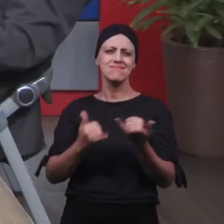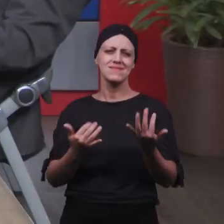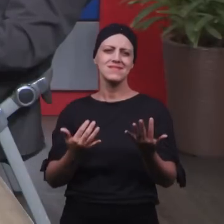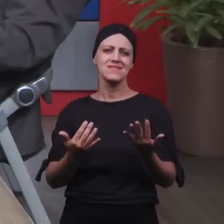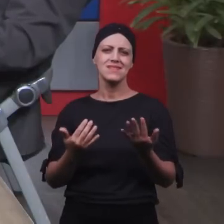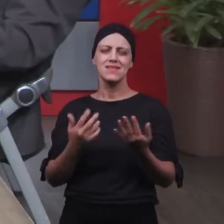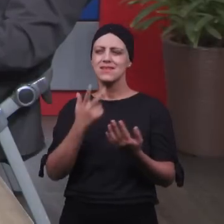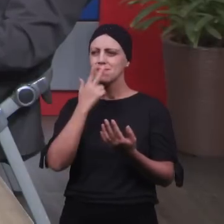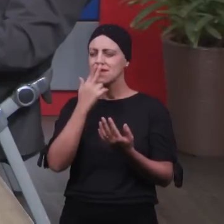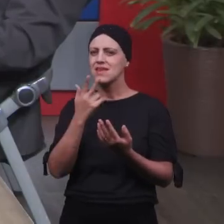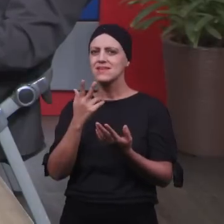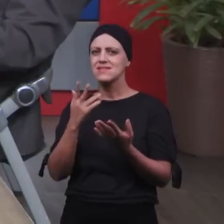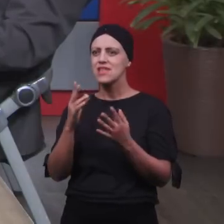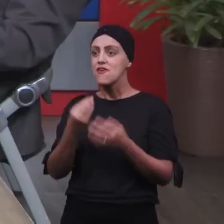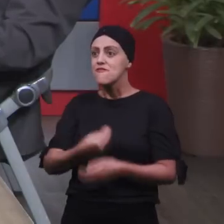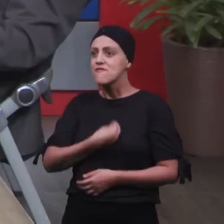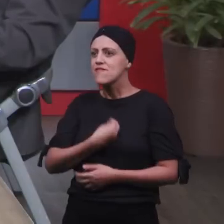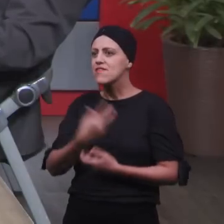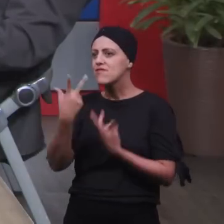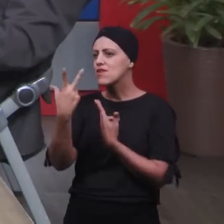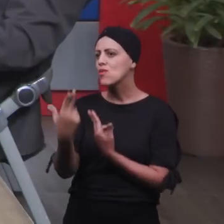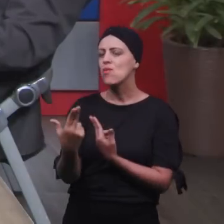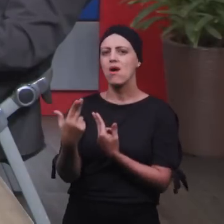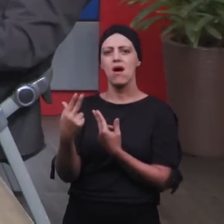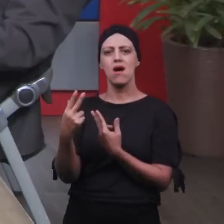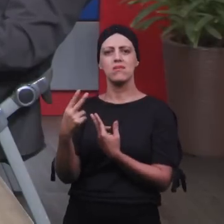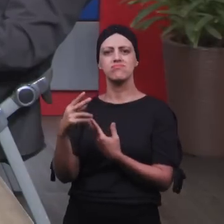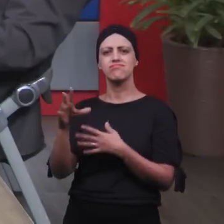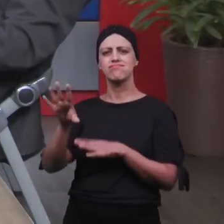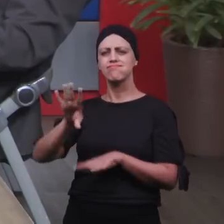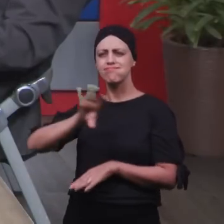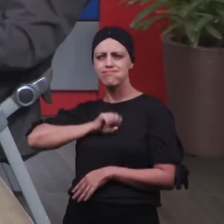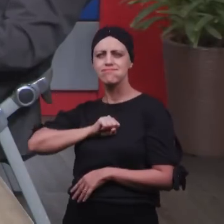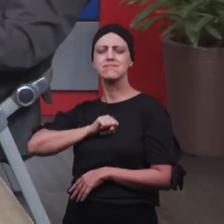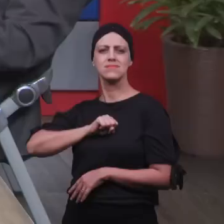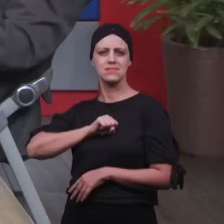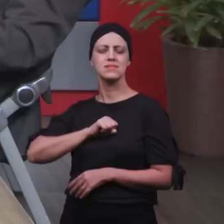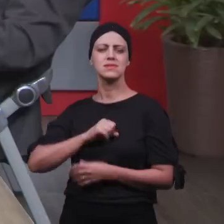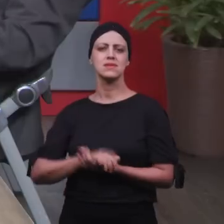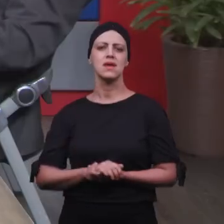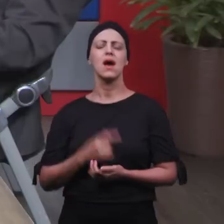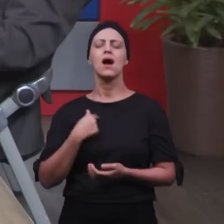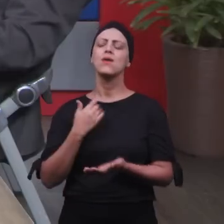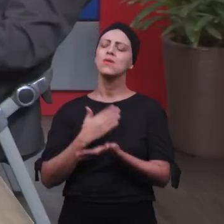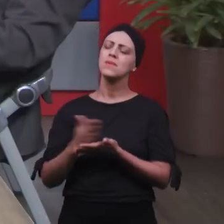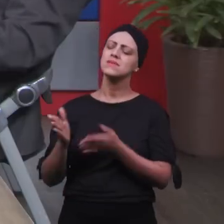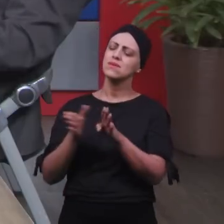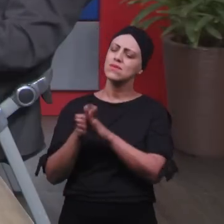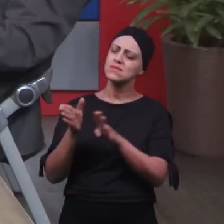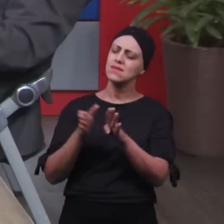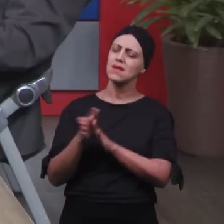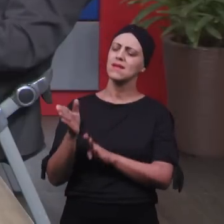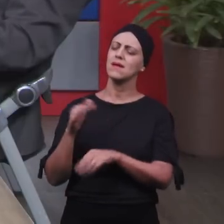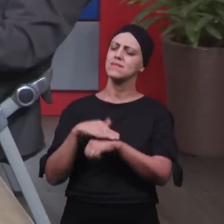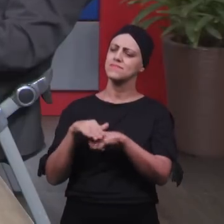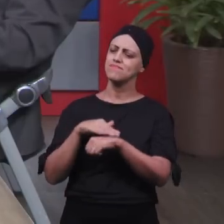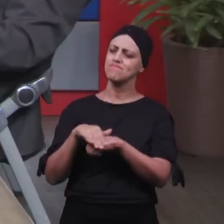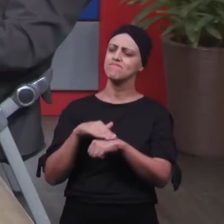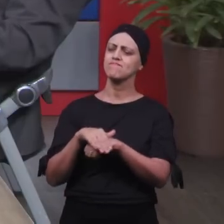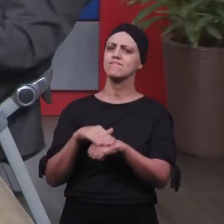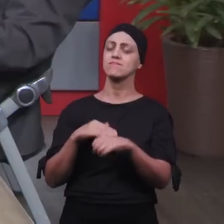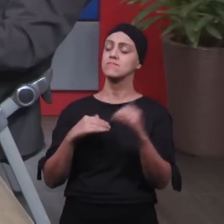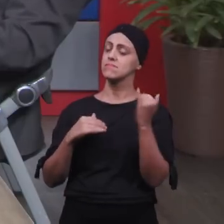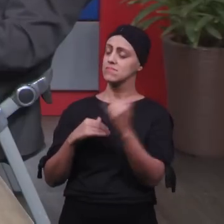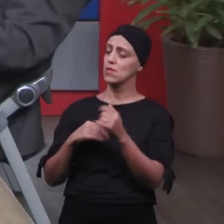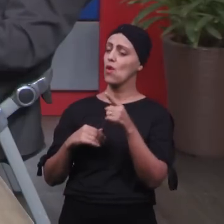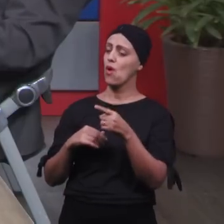dentro do problema. Então, eu comecei a conversar com ela e aconselhar. Falei, olha, nós temos um Deus que